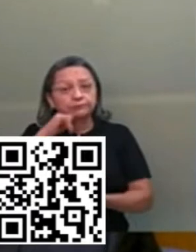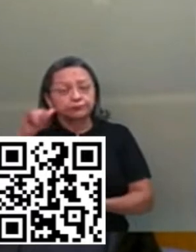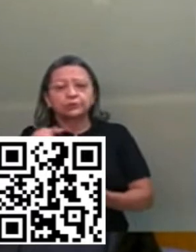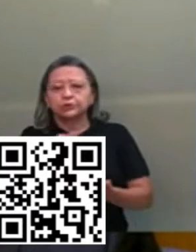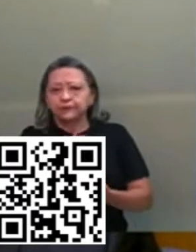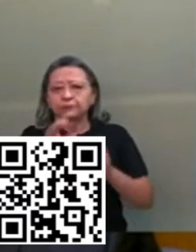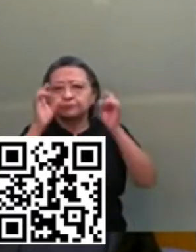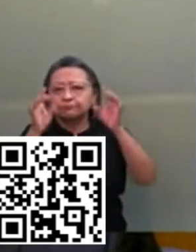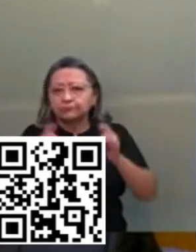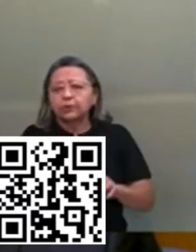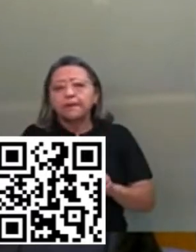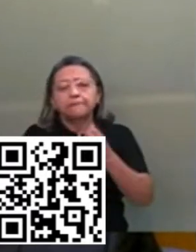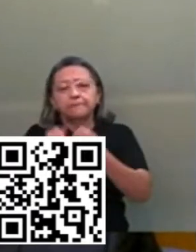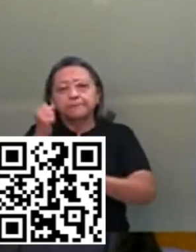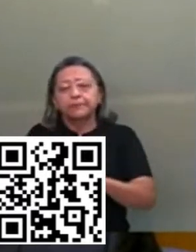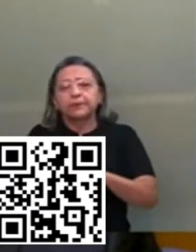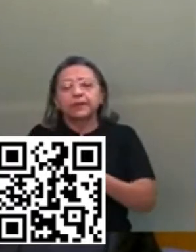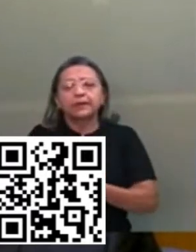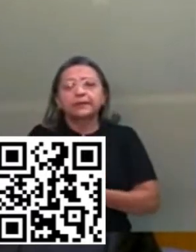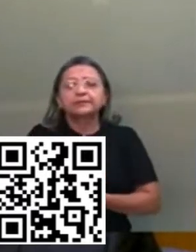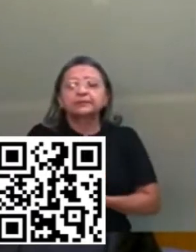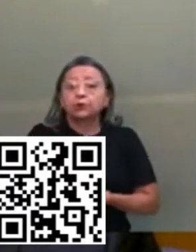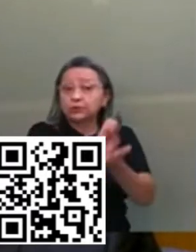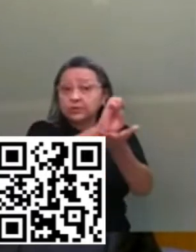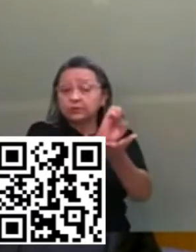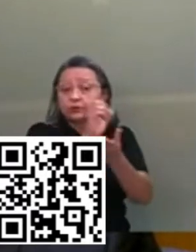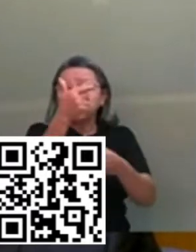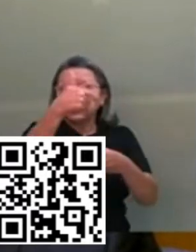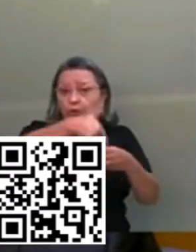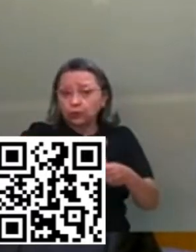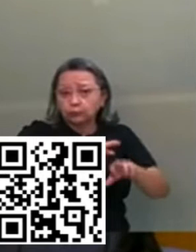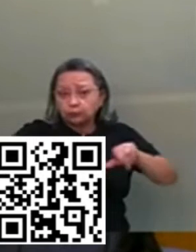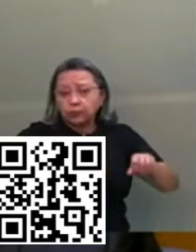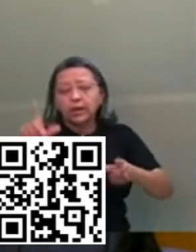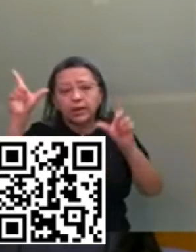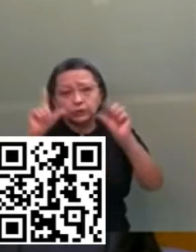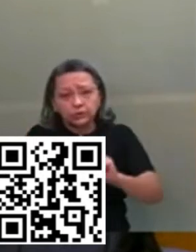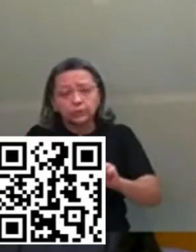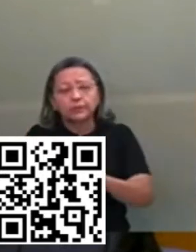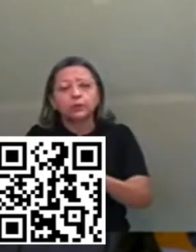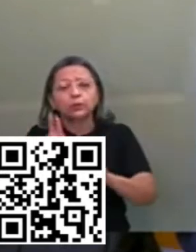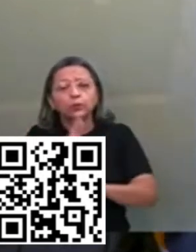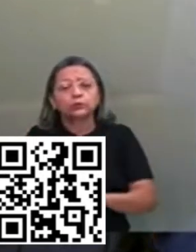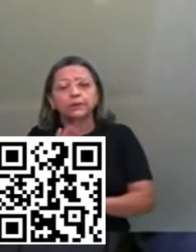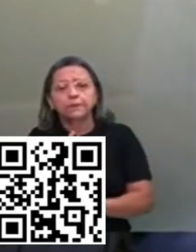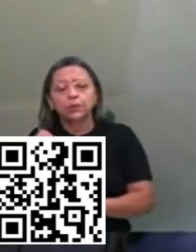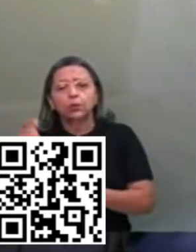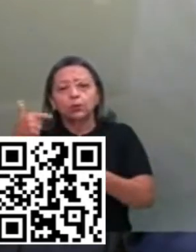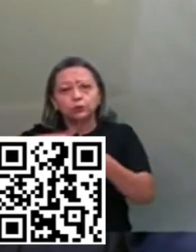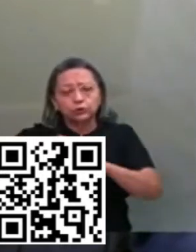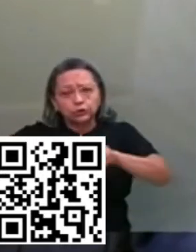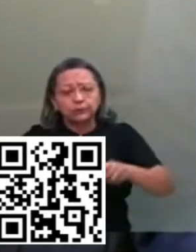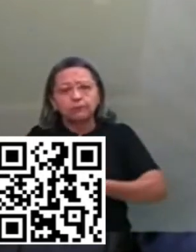em especial na produção e exportação de petróleo, produção e consumo de biocombustíveis, mercado